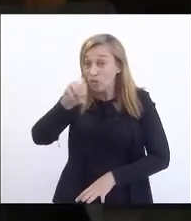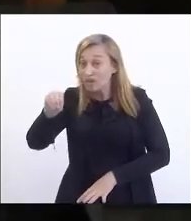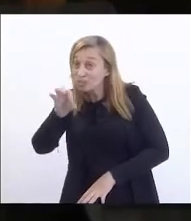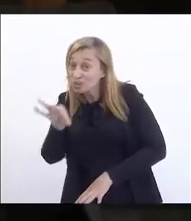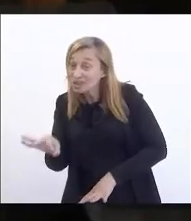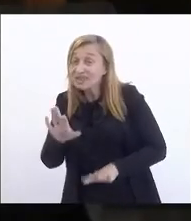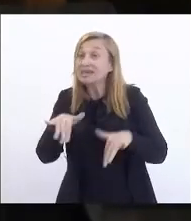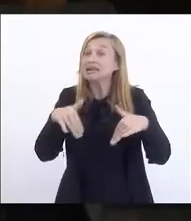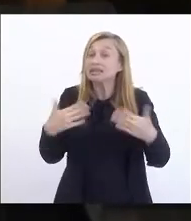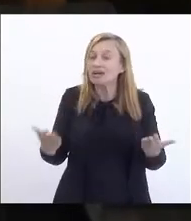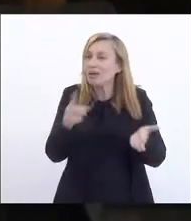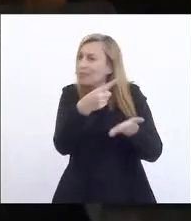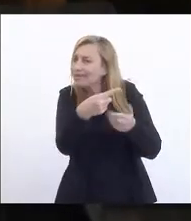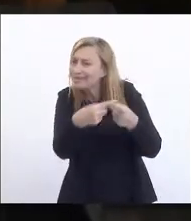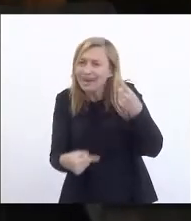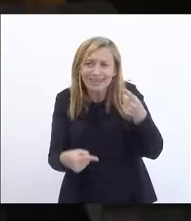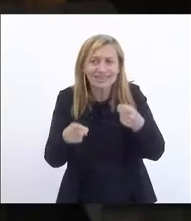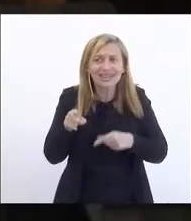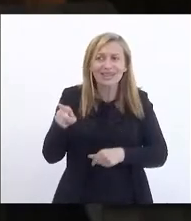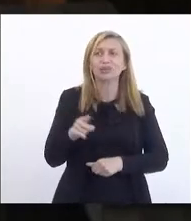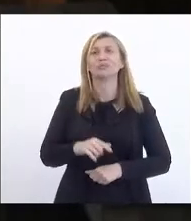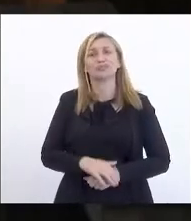Quer dizer, é metade daquilo.